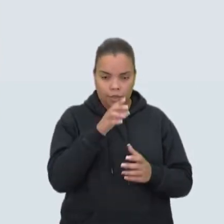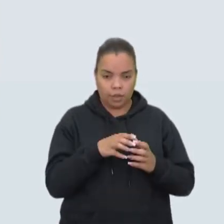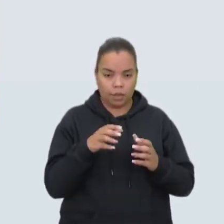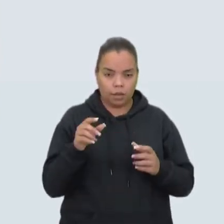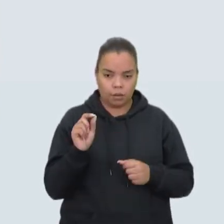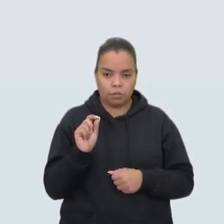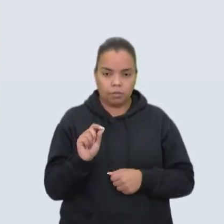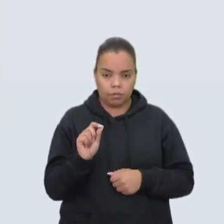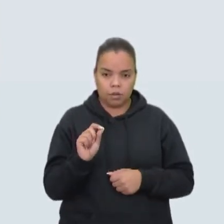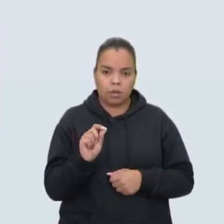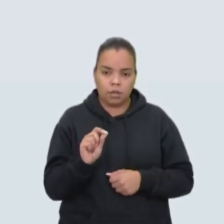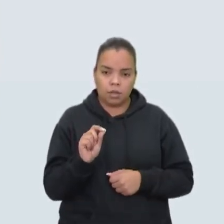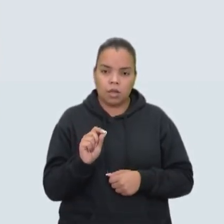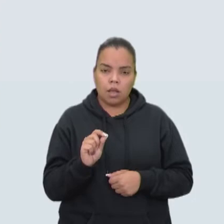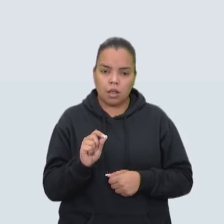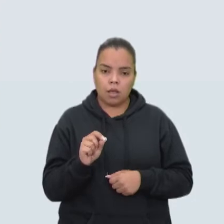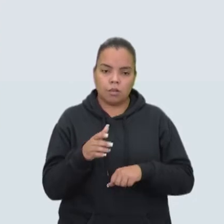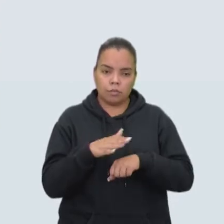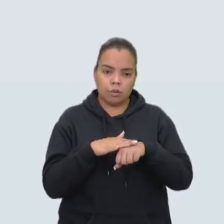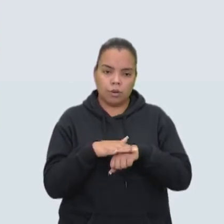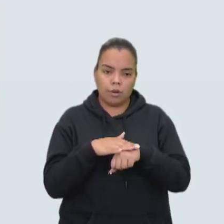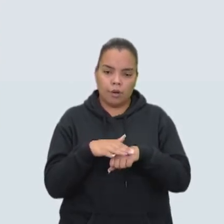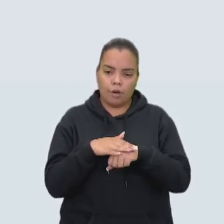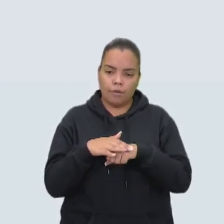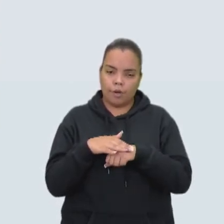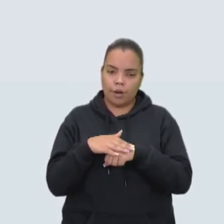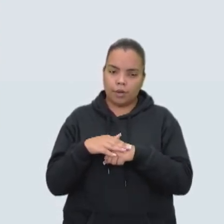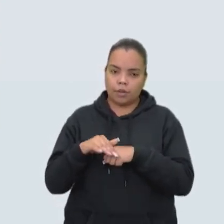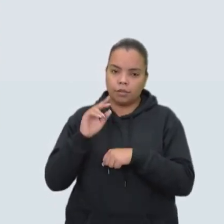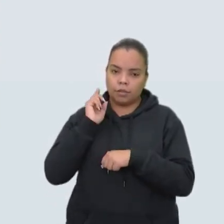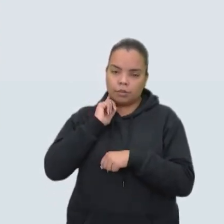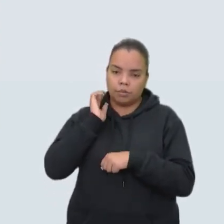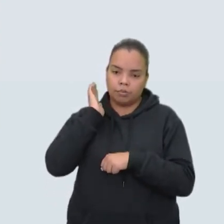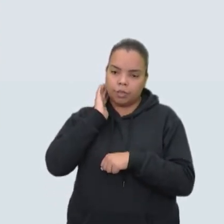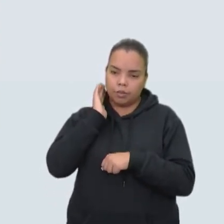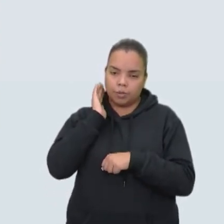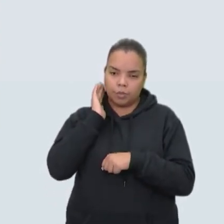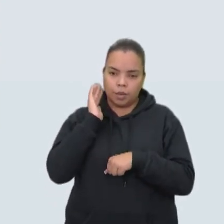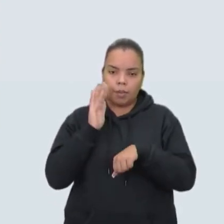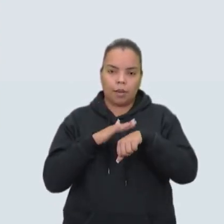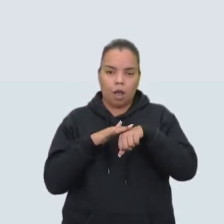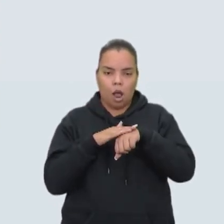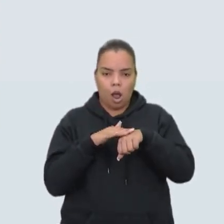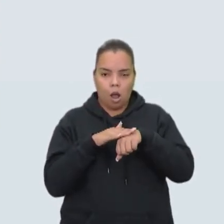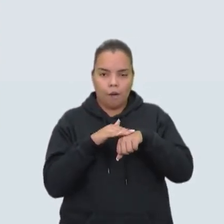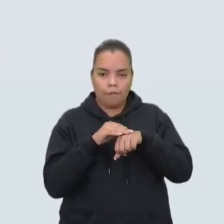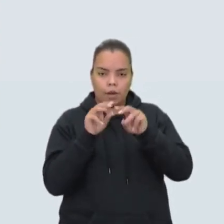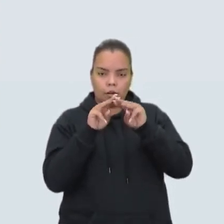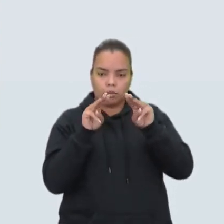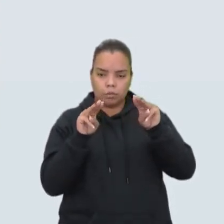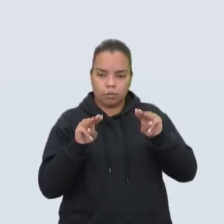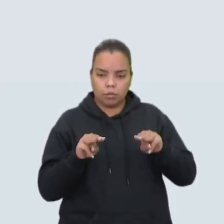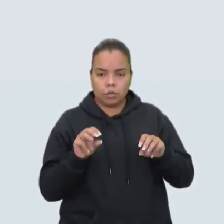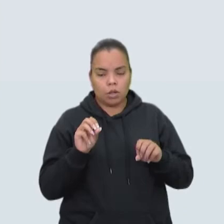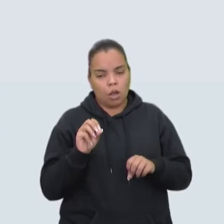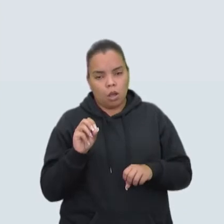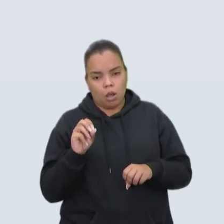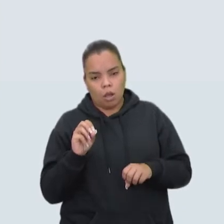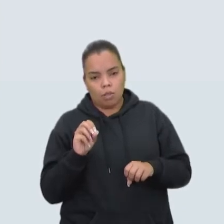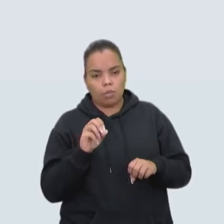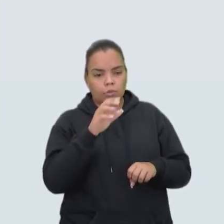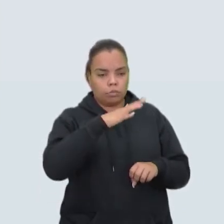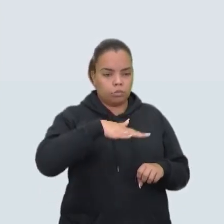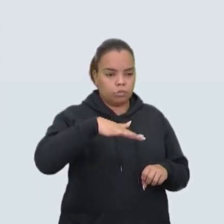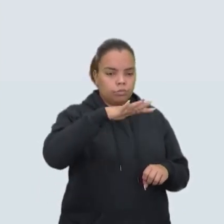maioria, coletadas em entrevistas gravadas em vídeo, seja no estúdio do Museu da Pessoa ou em expedições realizadas por